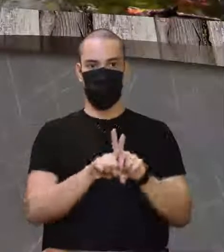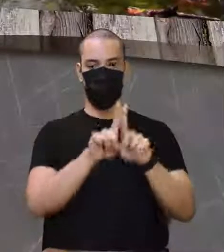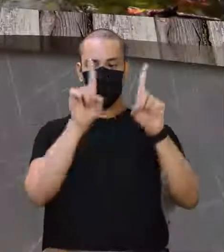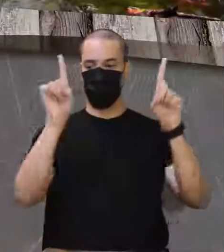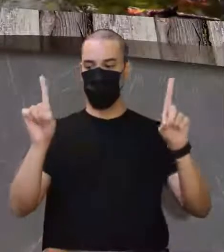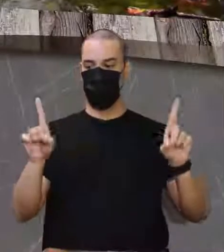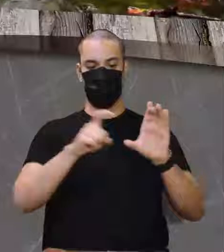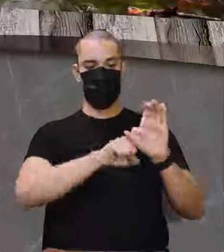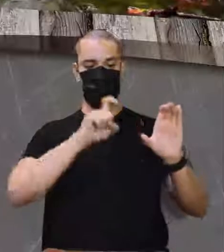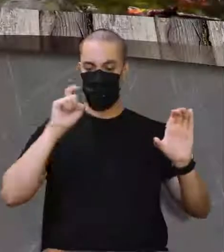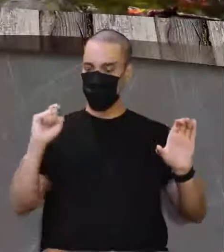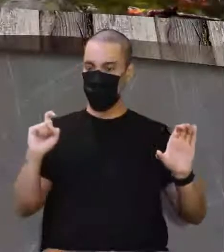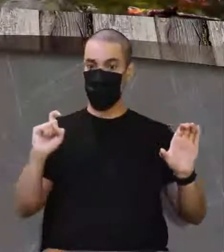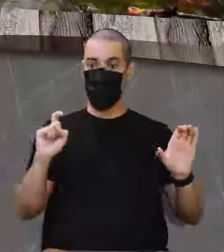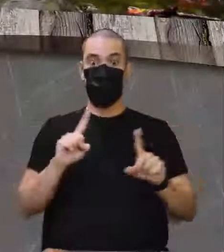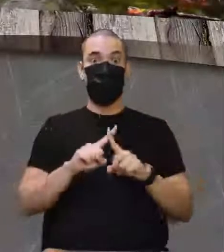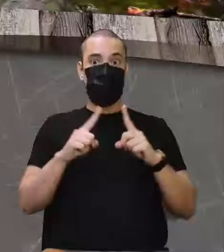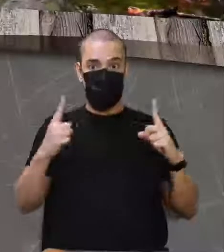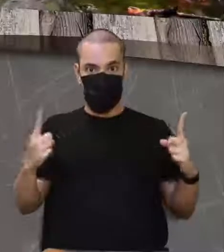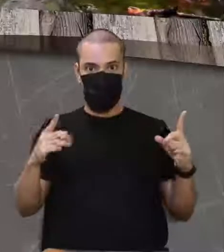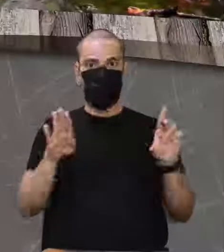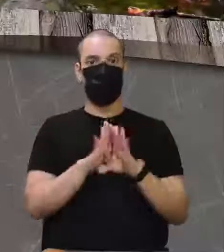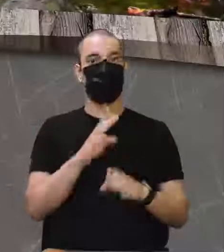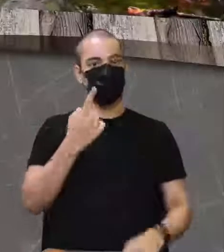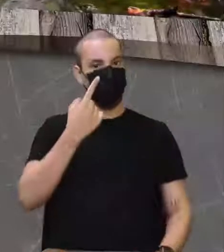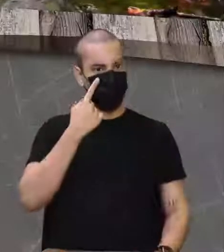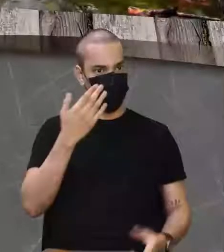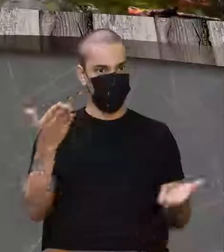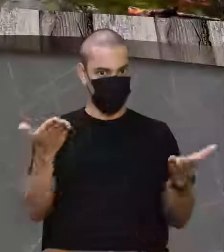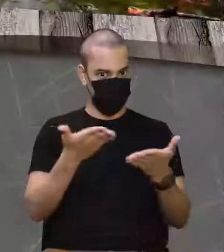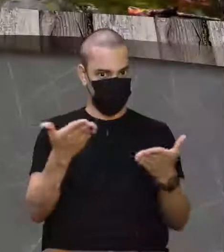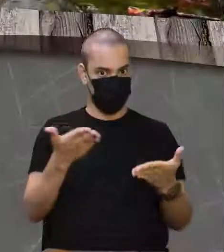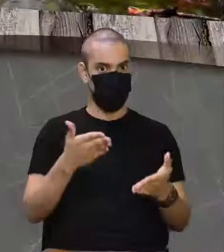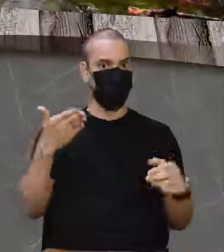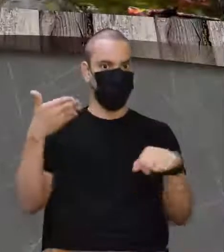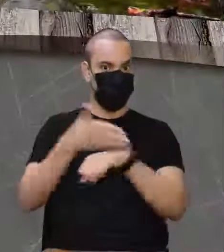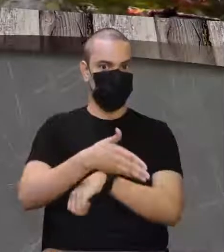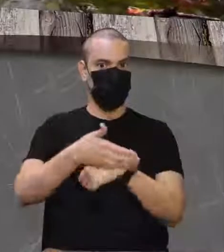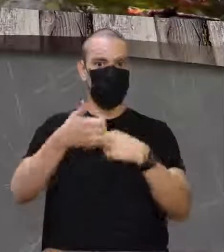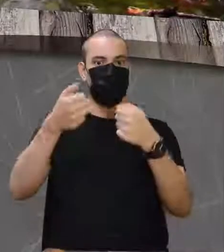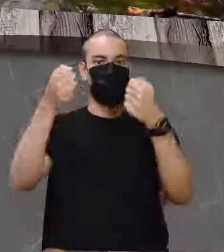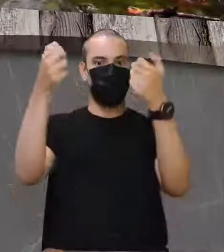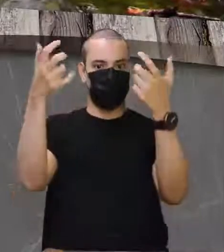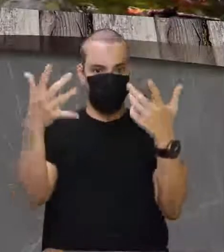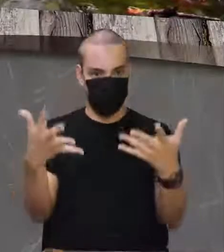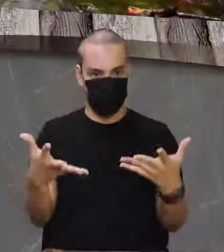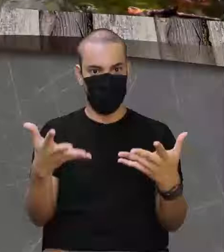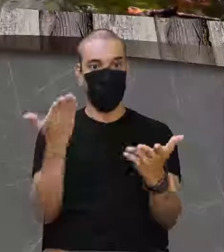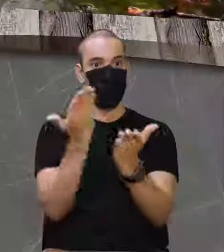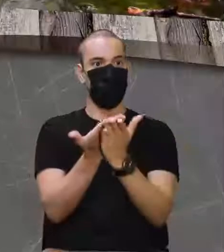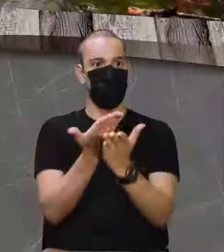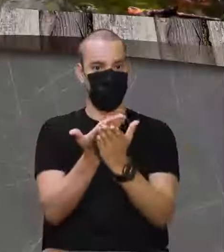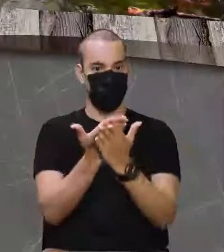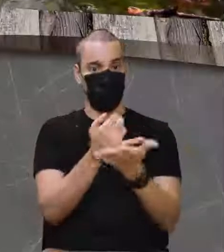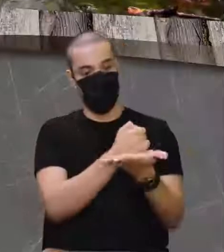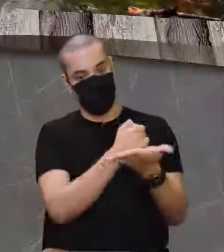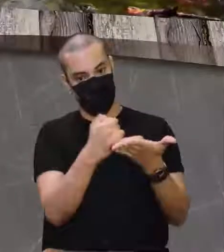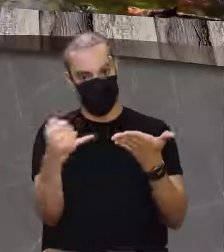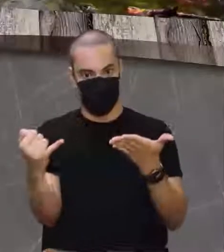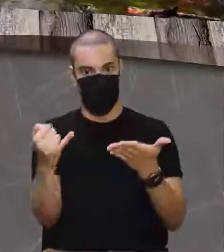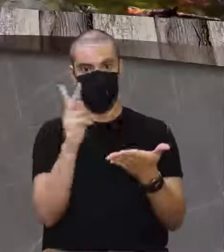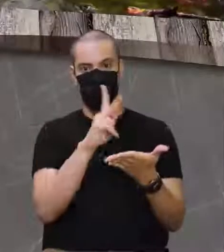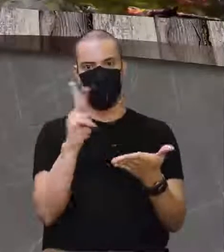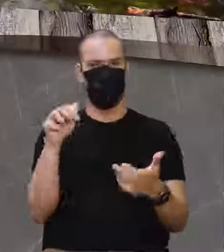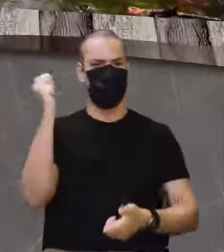independente, tá bom? Mas a gente vai ver agora, então, enfim, então estamos introduzindo a nossa aula. Hoje os próprios